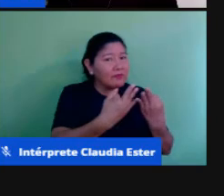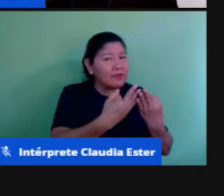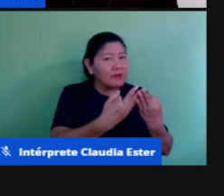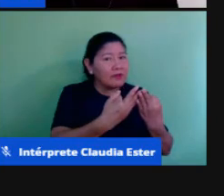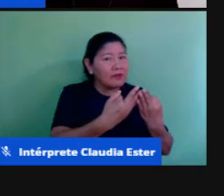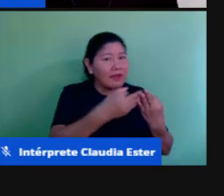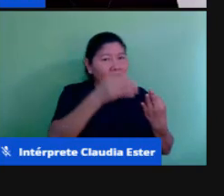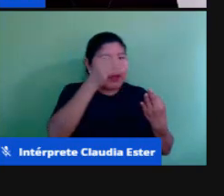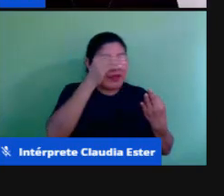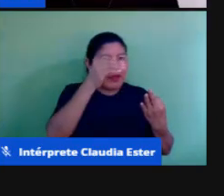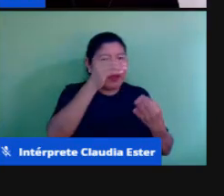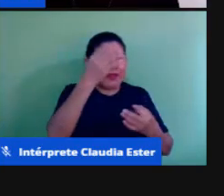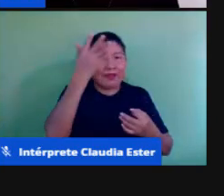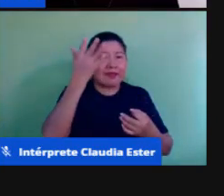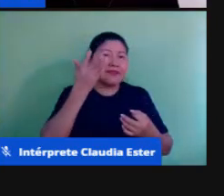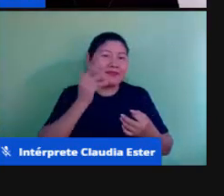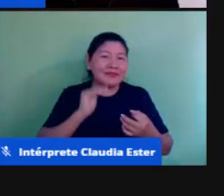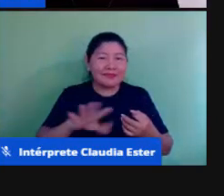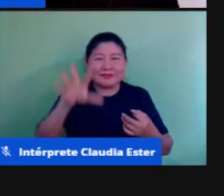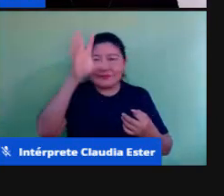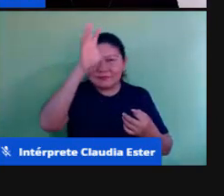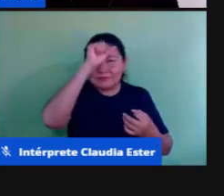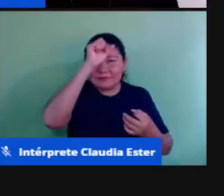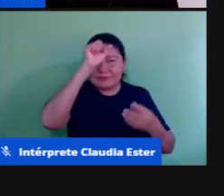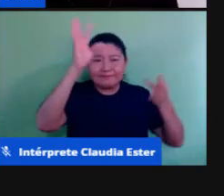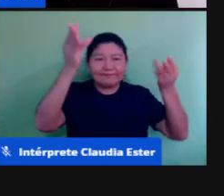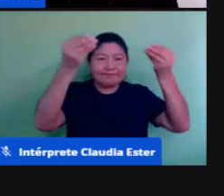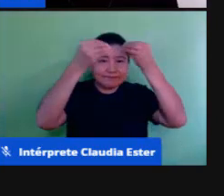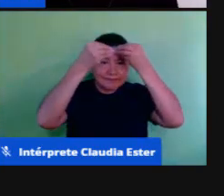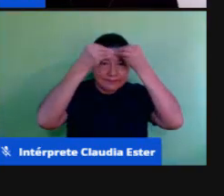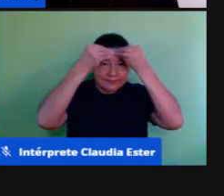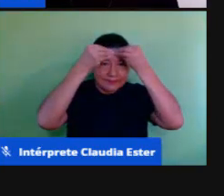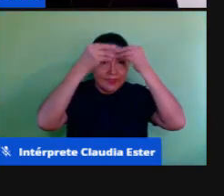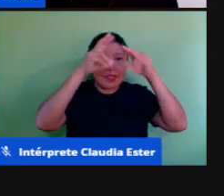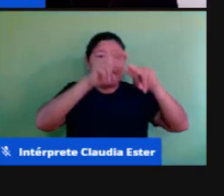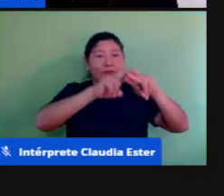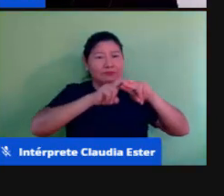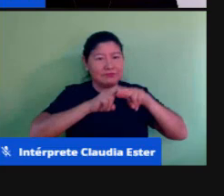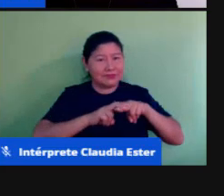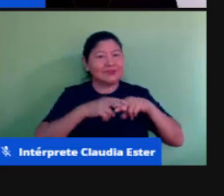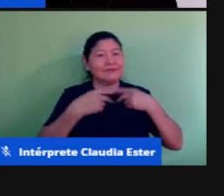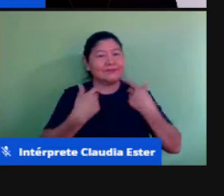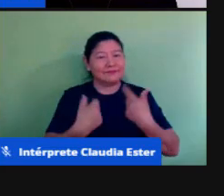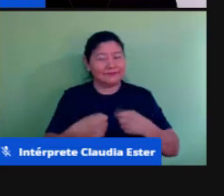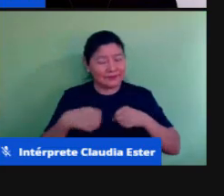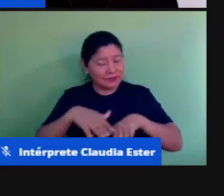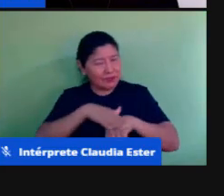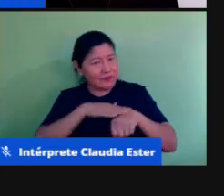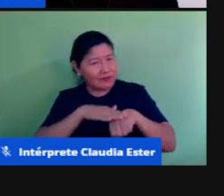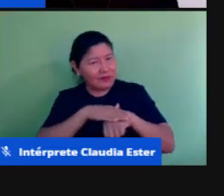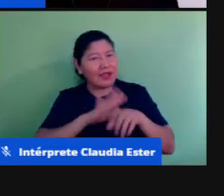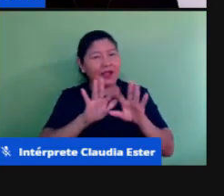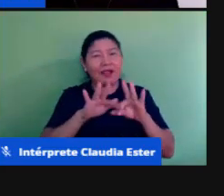quando eu for falar com esse pai, eu tenho que procurar falar de uma forma clara, né? Que ele possa